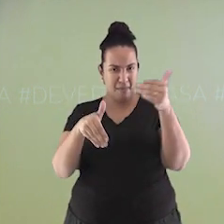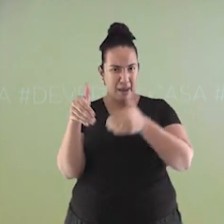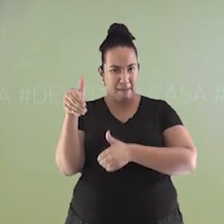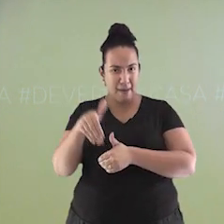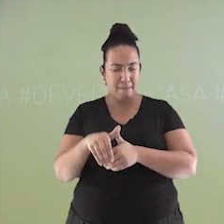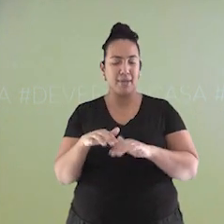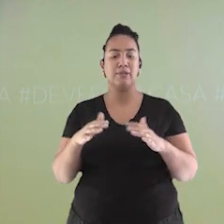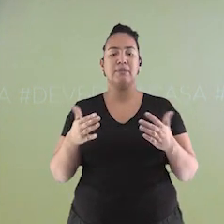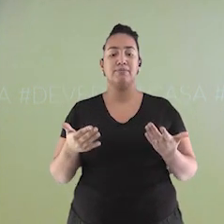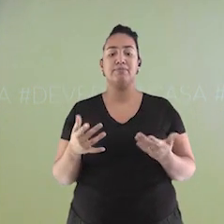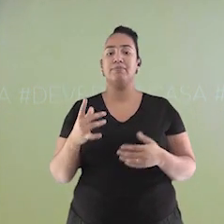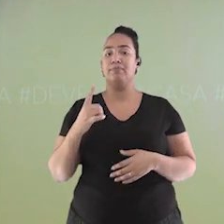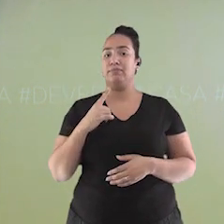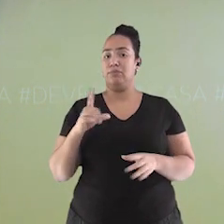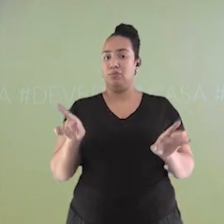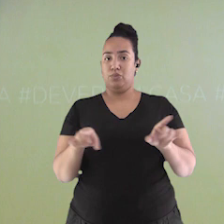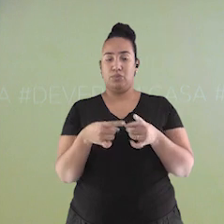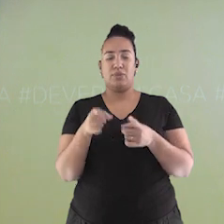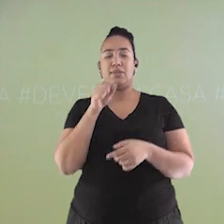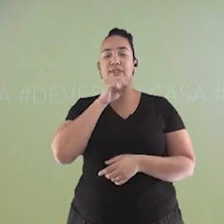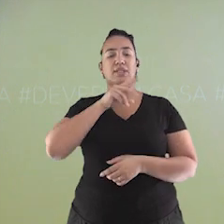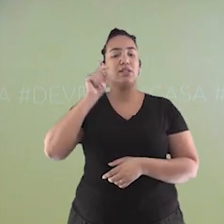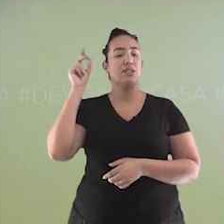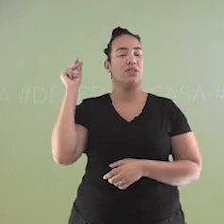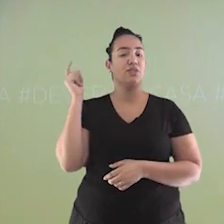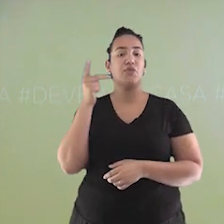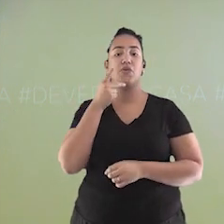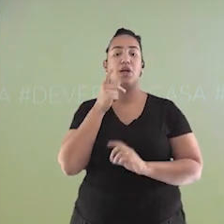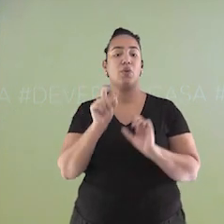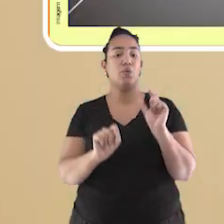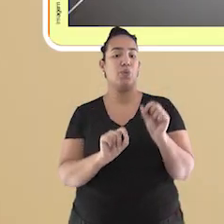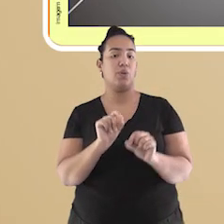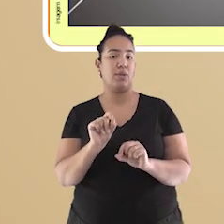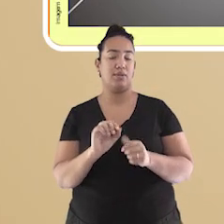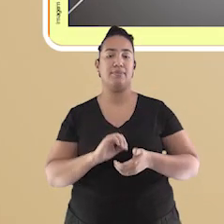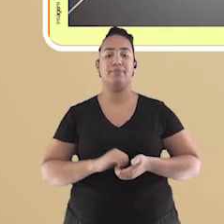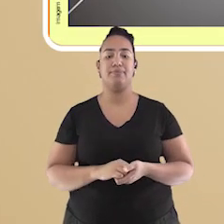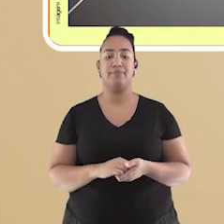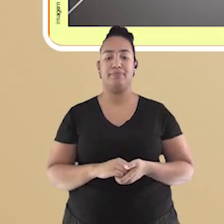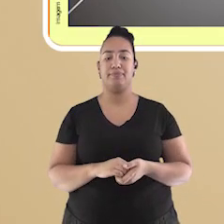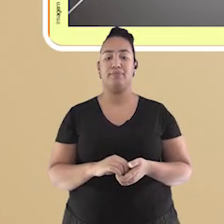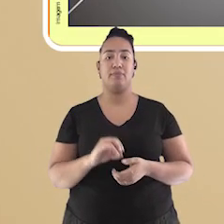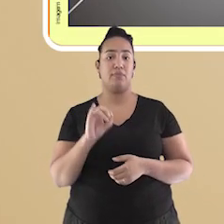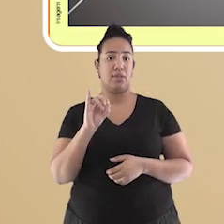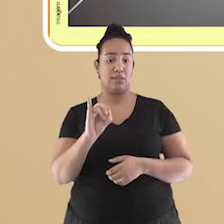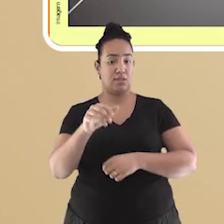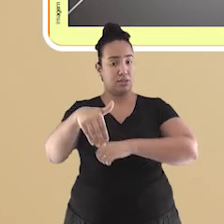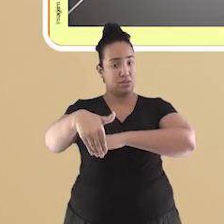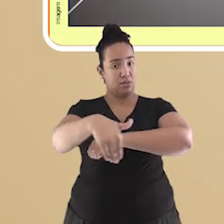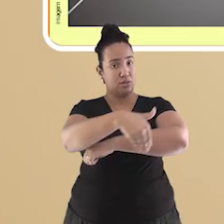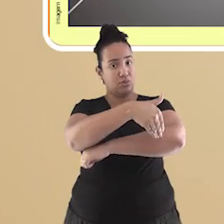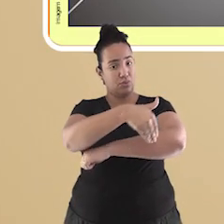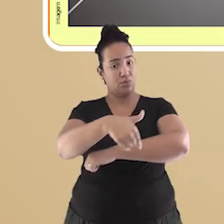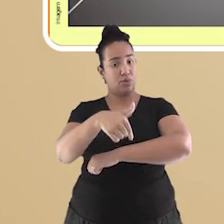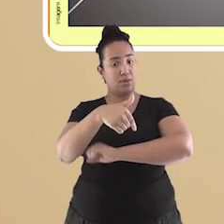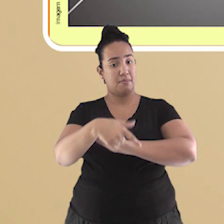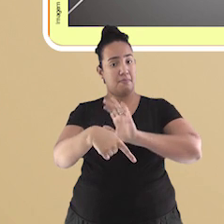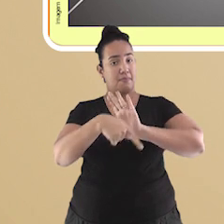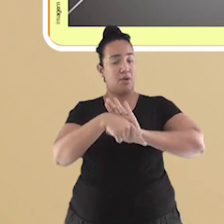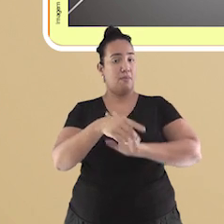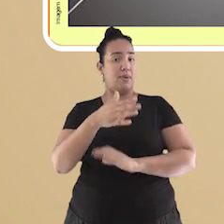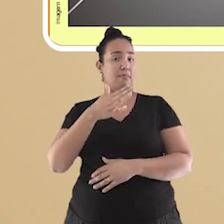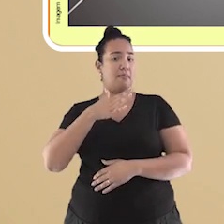frequentamos? Tem uma música antiga que diz assim: se essa rua